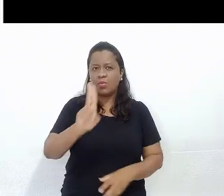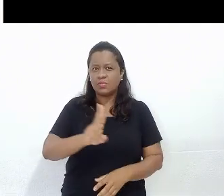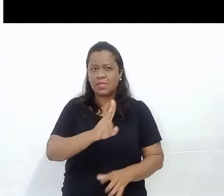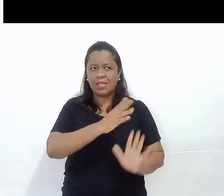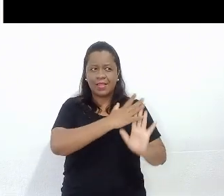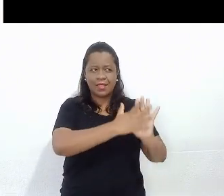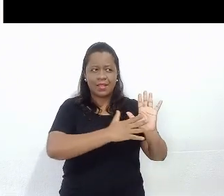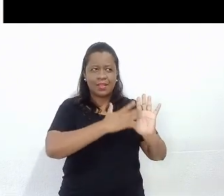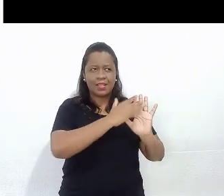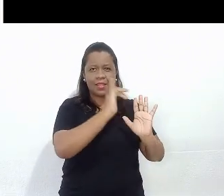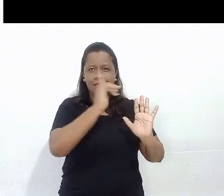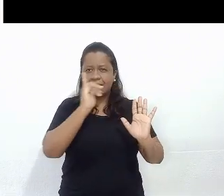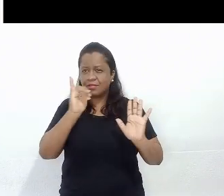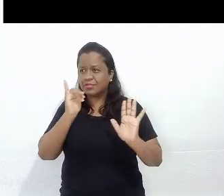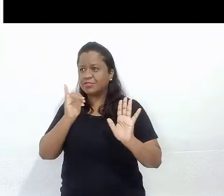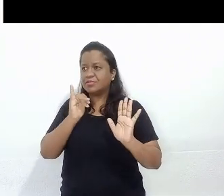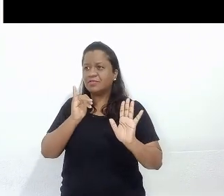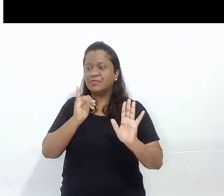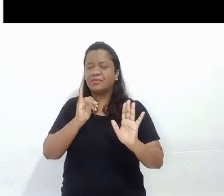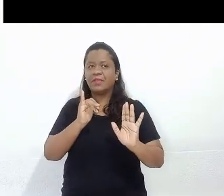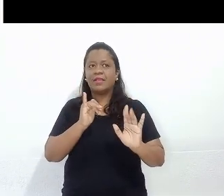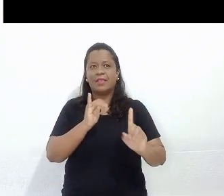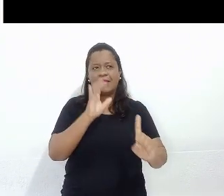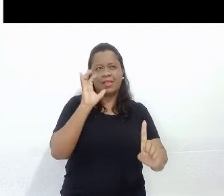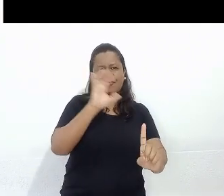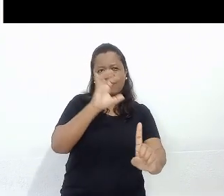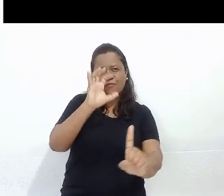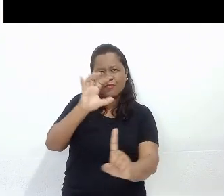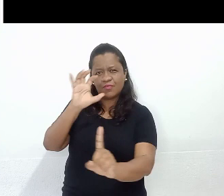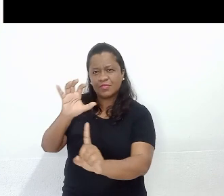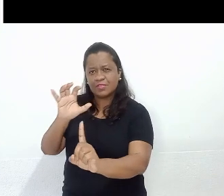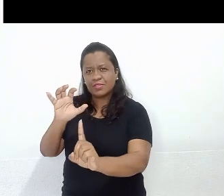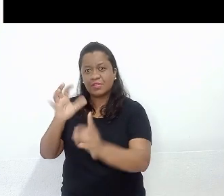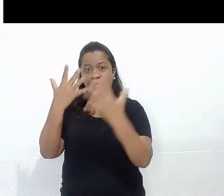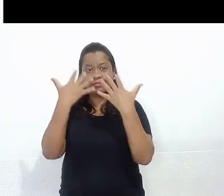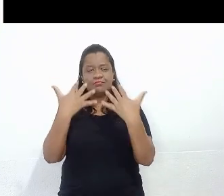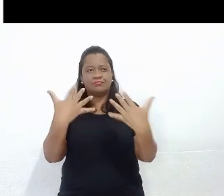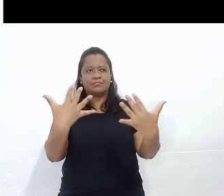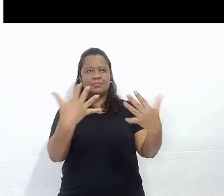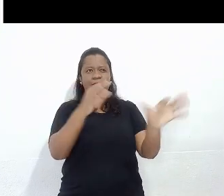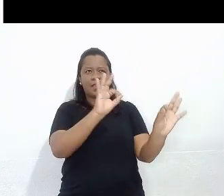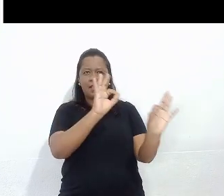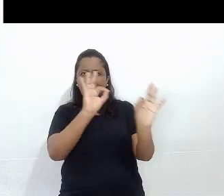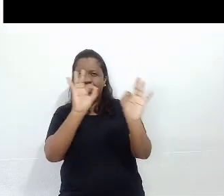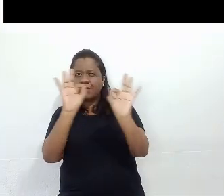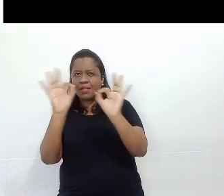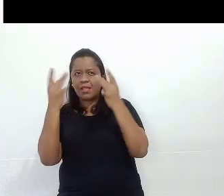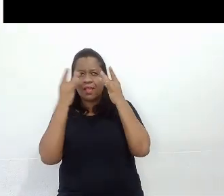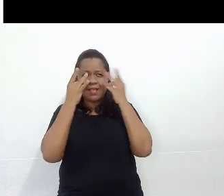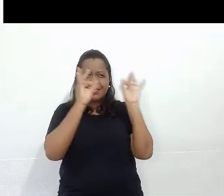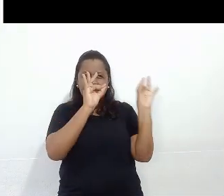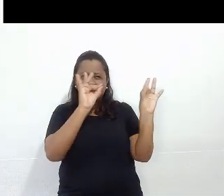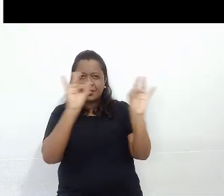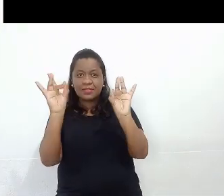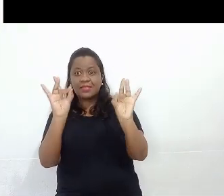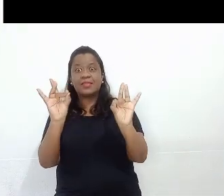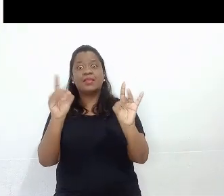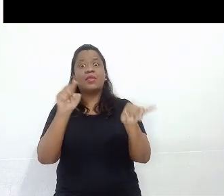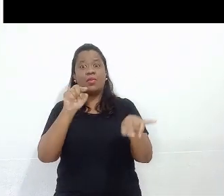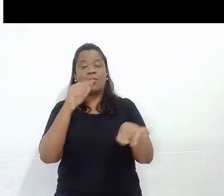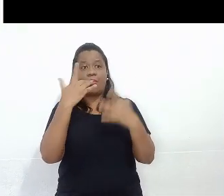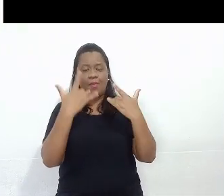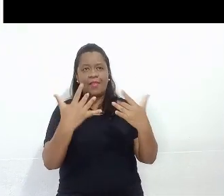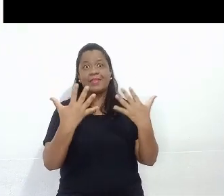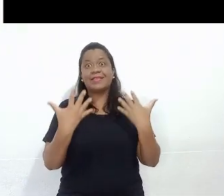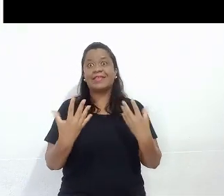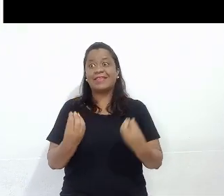espectador. Olha como é importante, você está sempre orientando o olhar do espectador. Ele está sempre querendo alguma coisa sua. O que